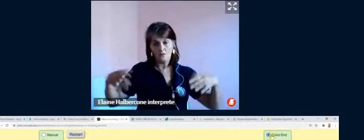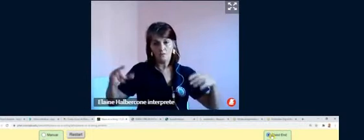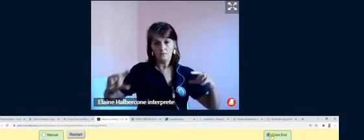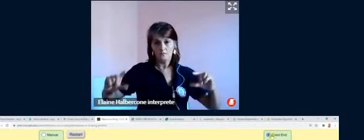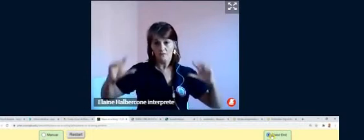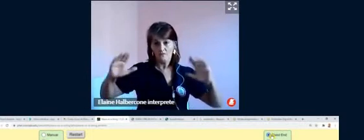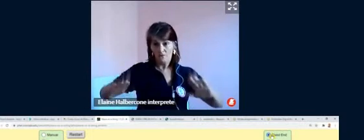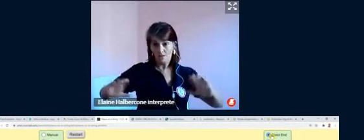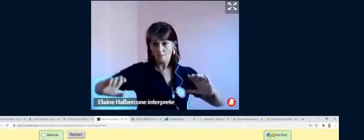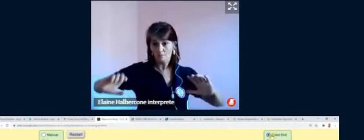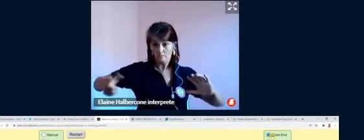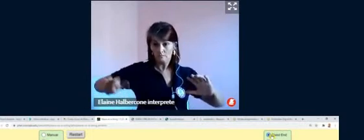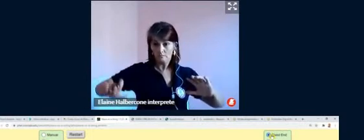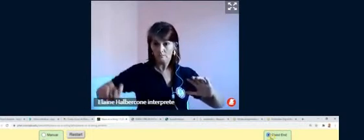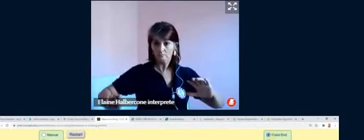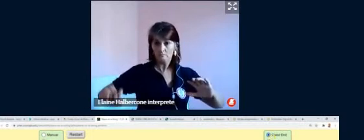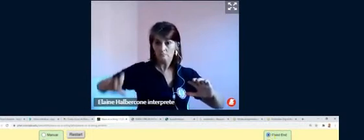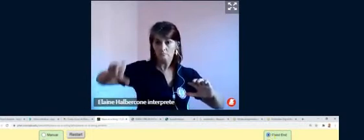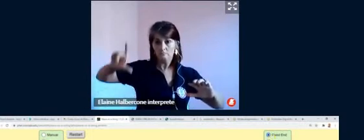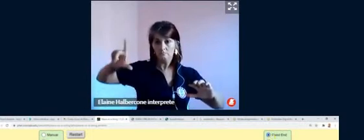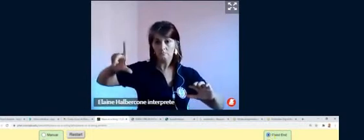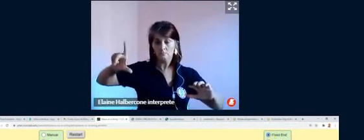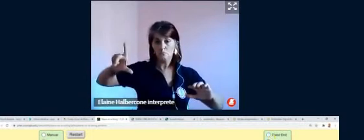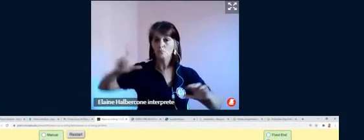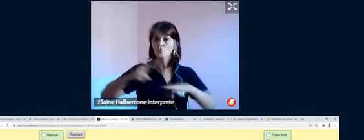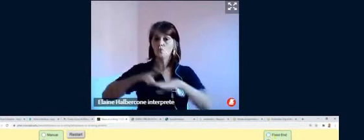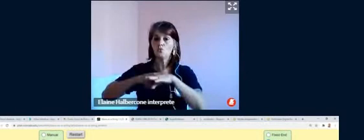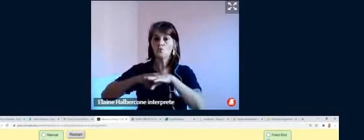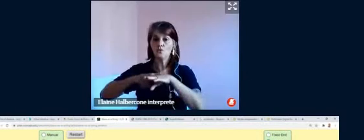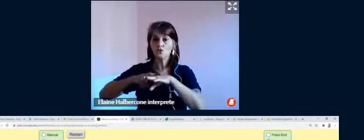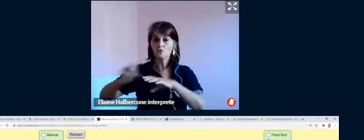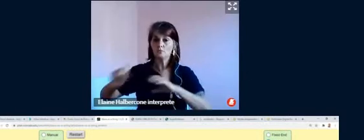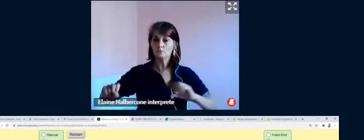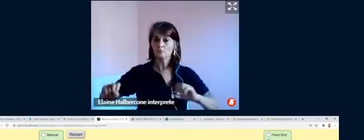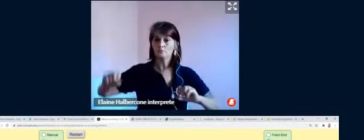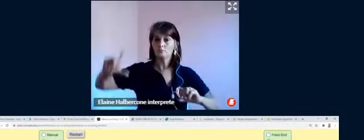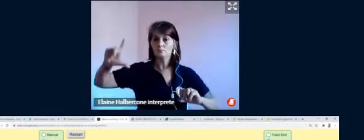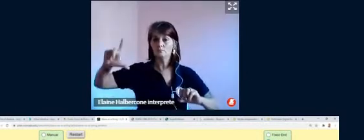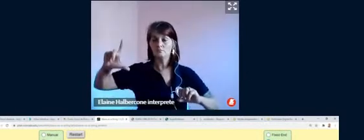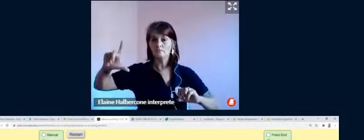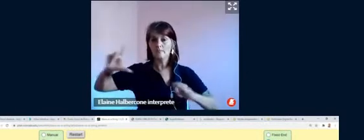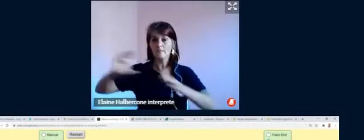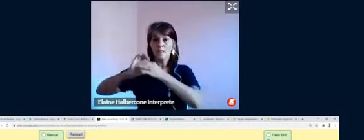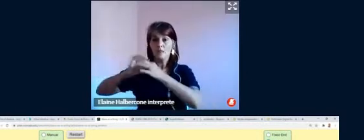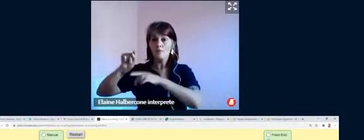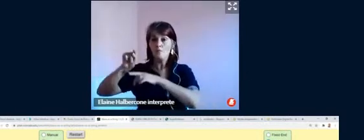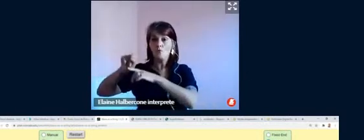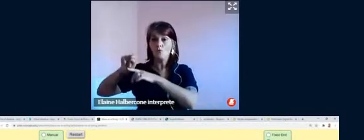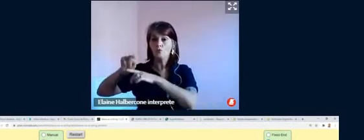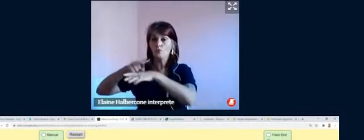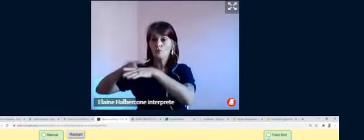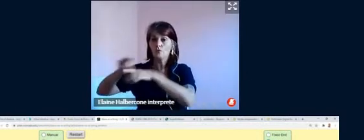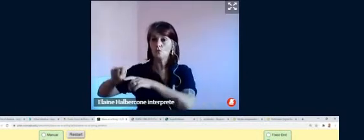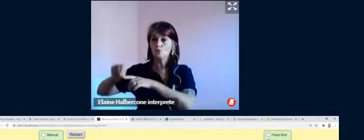fixo, travado o ponto verde. Agora eu vou destravar ele. Ao destravar o ponto verde, ele pode subir